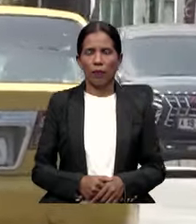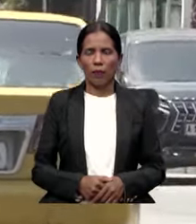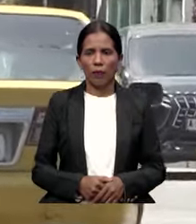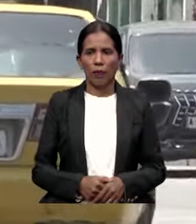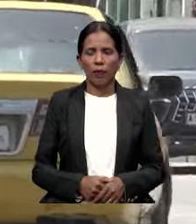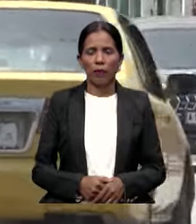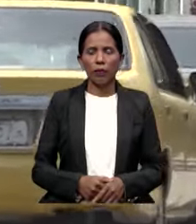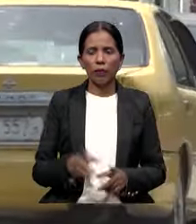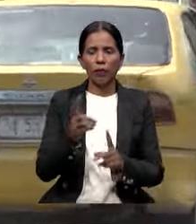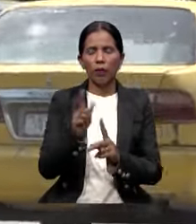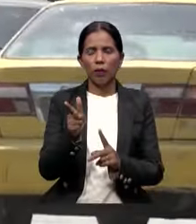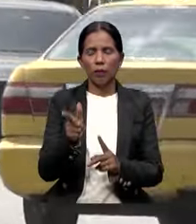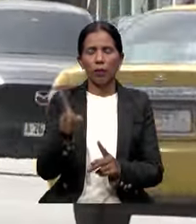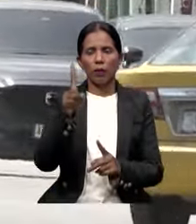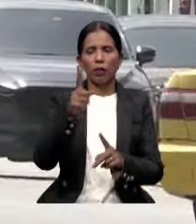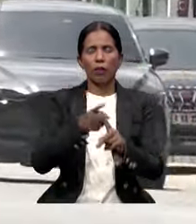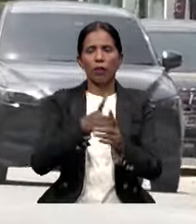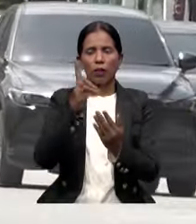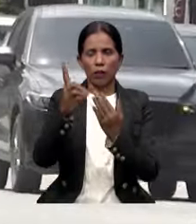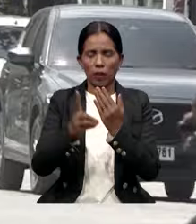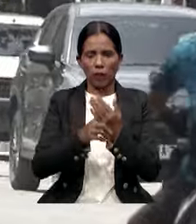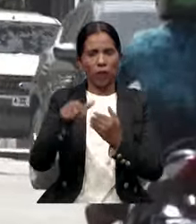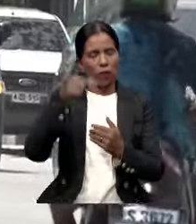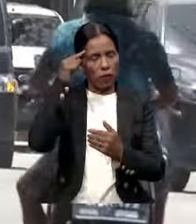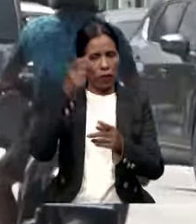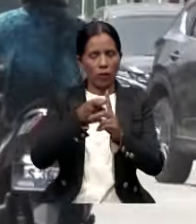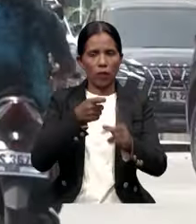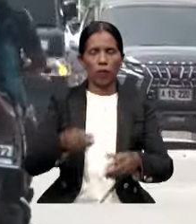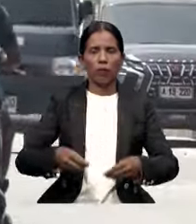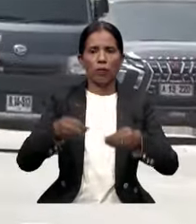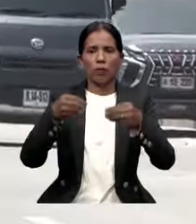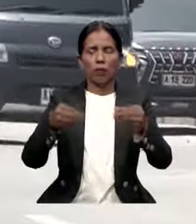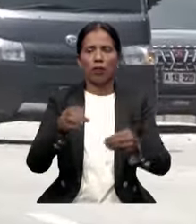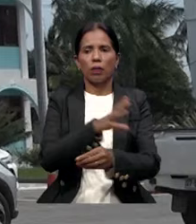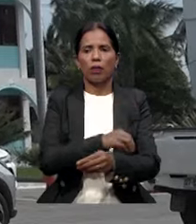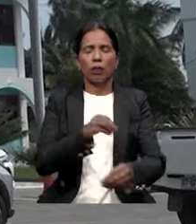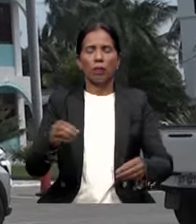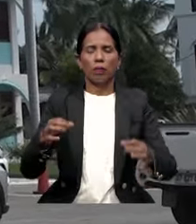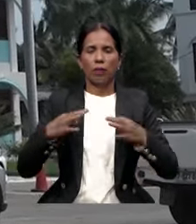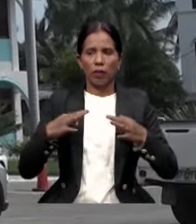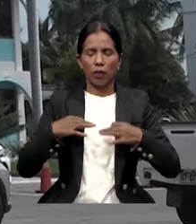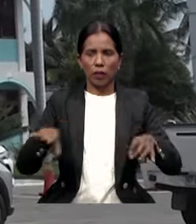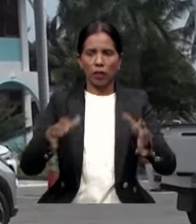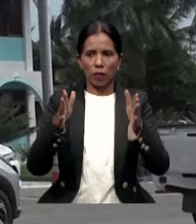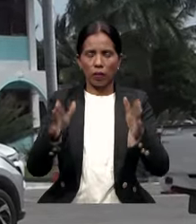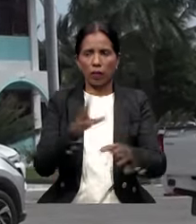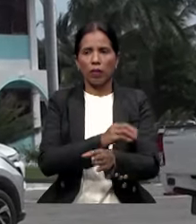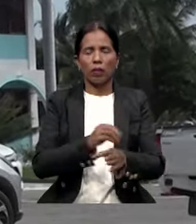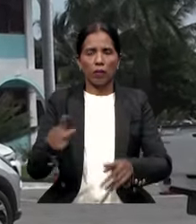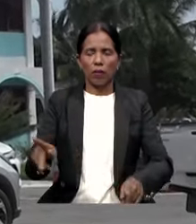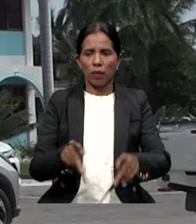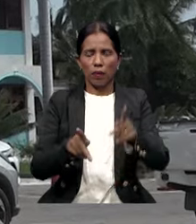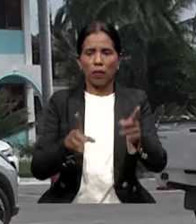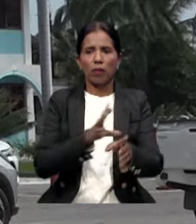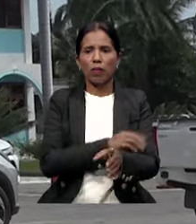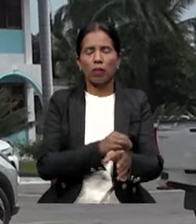E a loron ronul recém de dezembro, governo Lewis e conselho ministro fo tolerância de ponto. Ba a gente no trabalhador sira setor público, direita